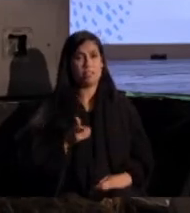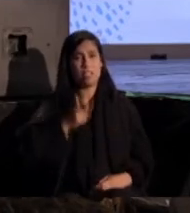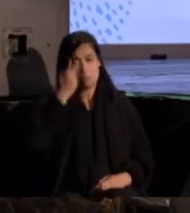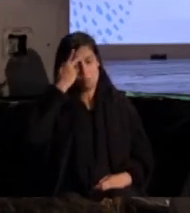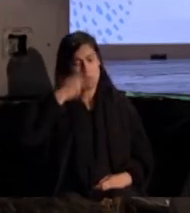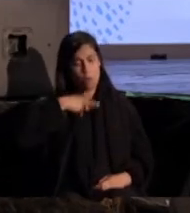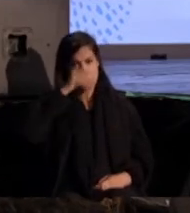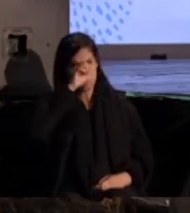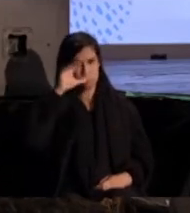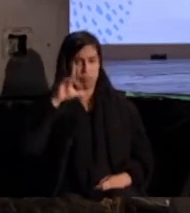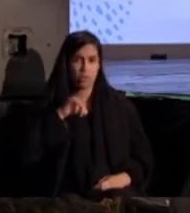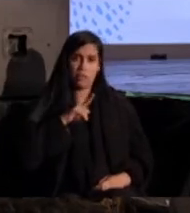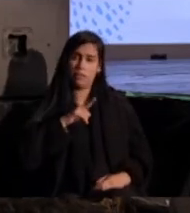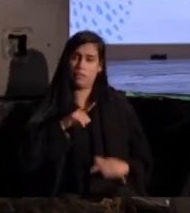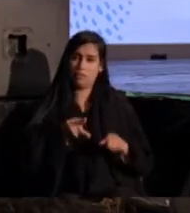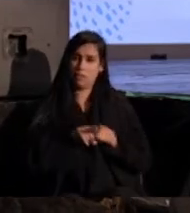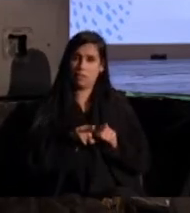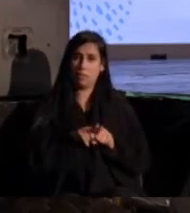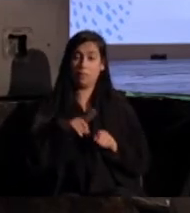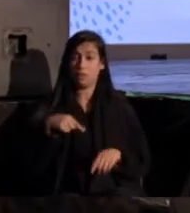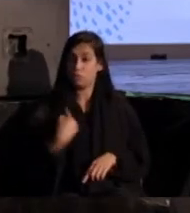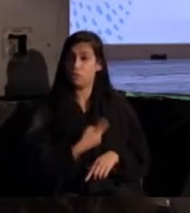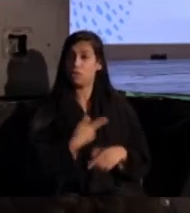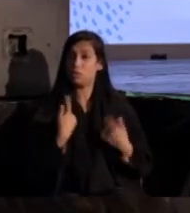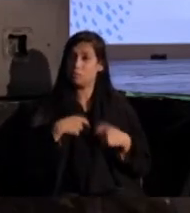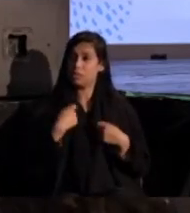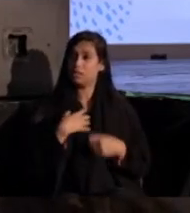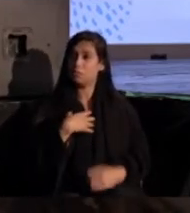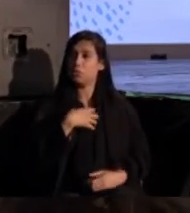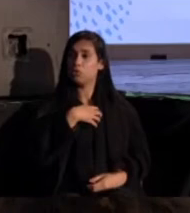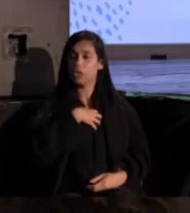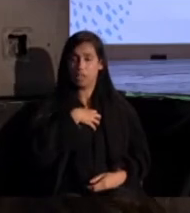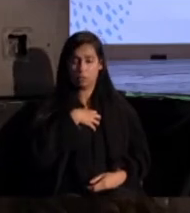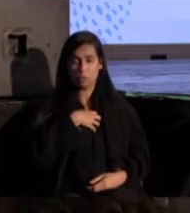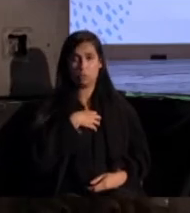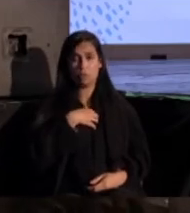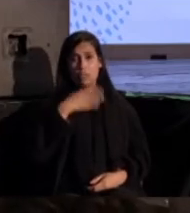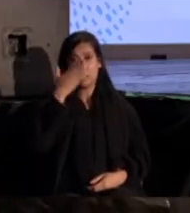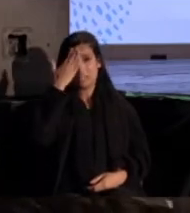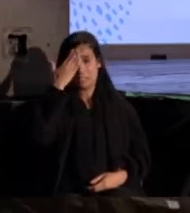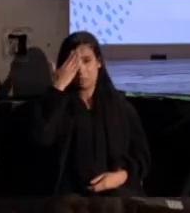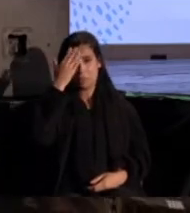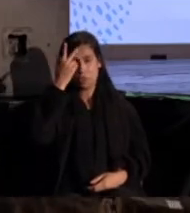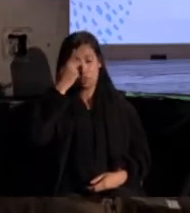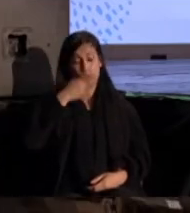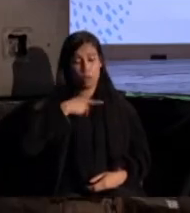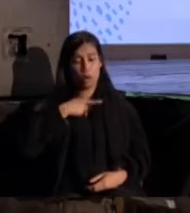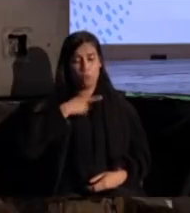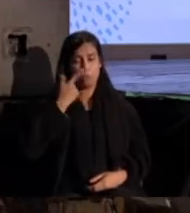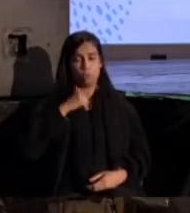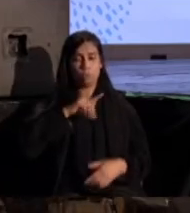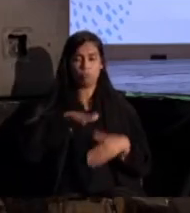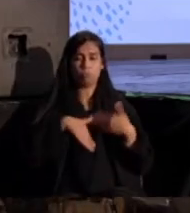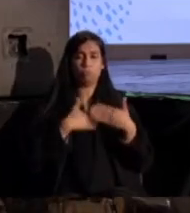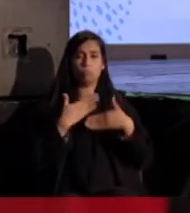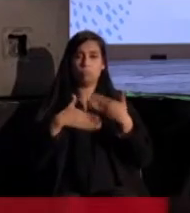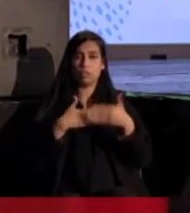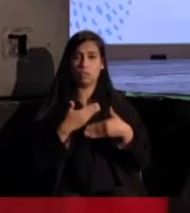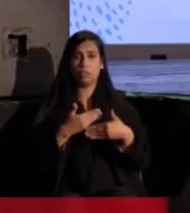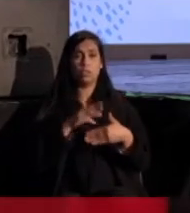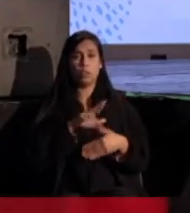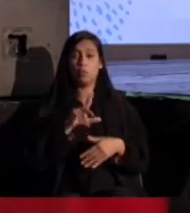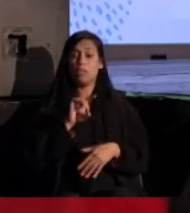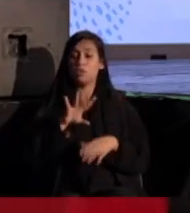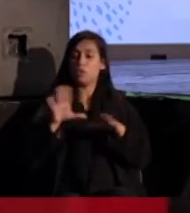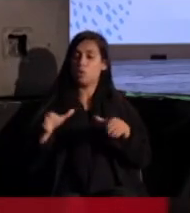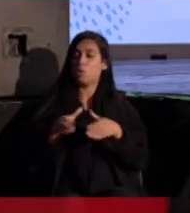e nós temos que encontrar formas de trabalhar para si, trabalhar coletivamente e não para